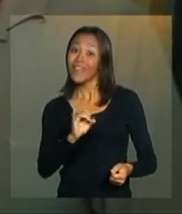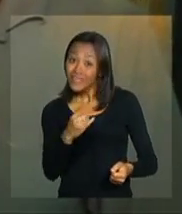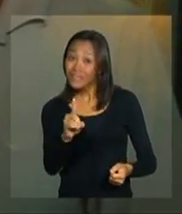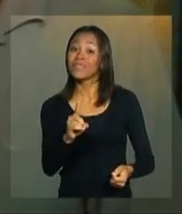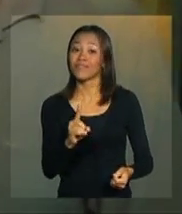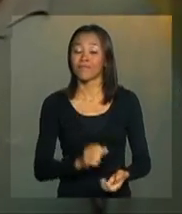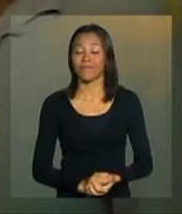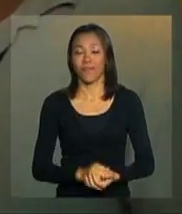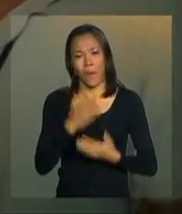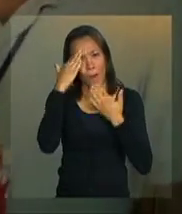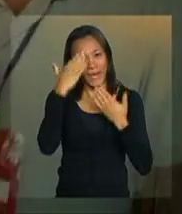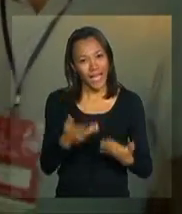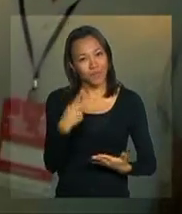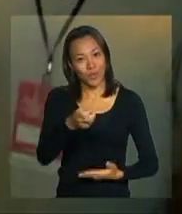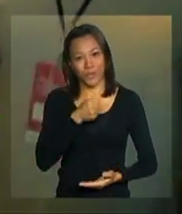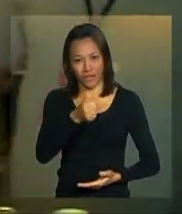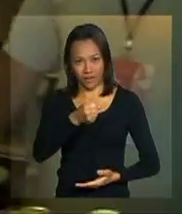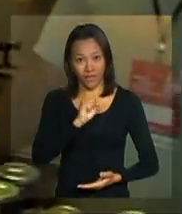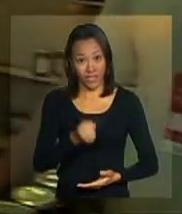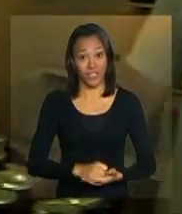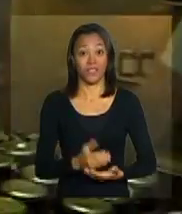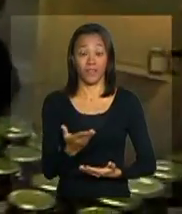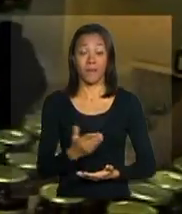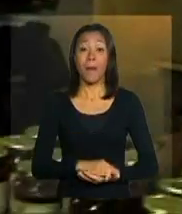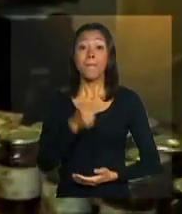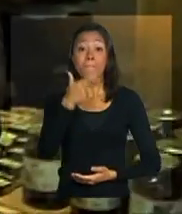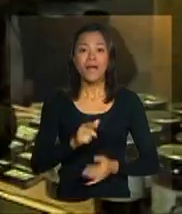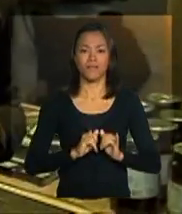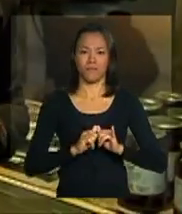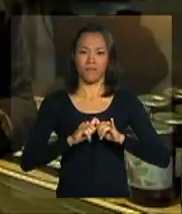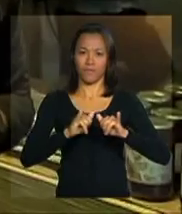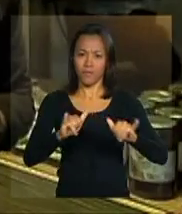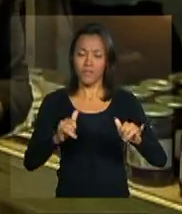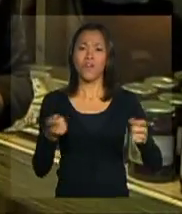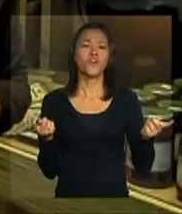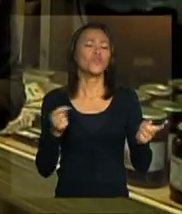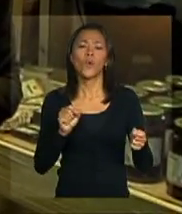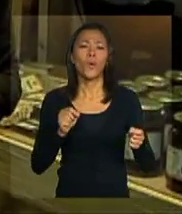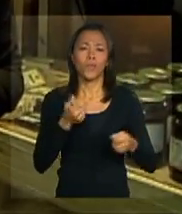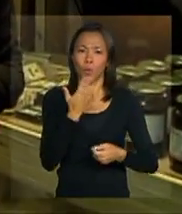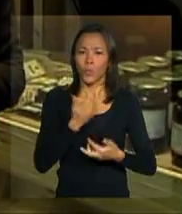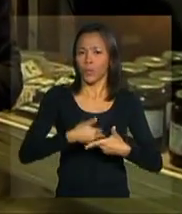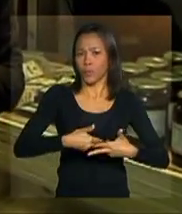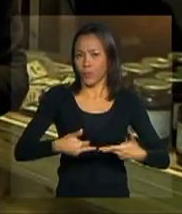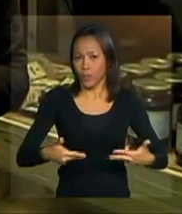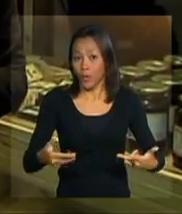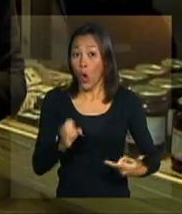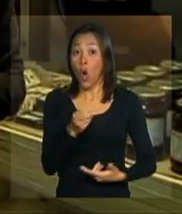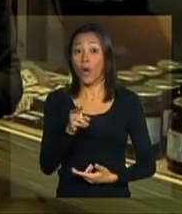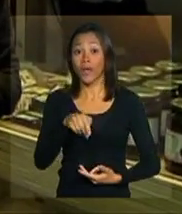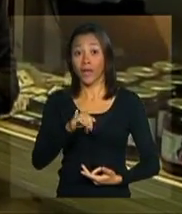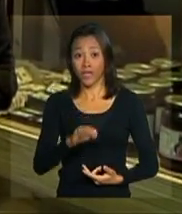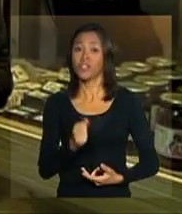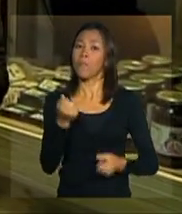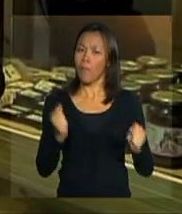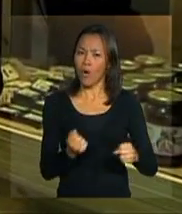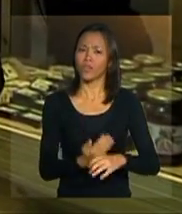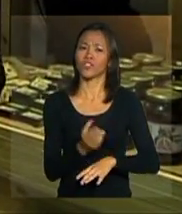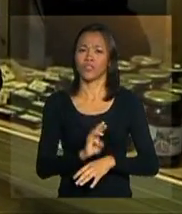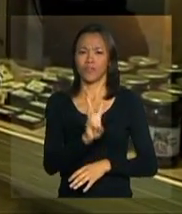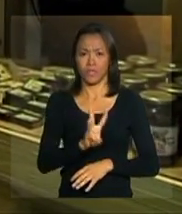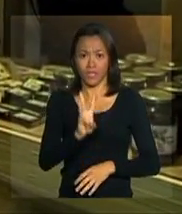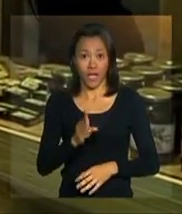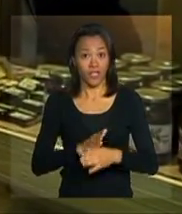juçara. Obrigada por sua entrevista, Isaías. Mais informações sobre produtos orgânicos você encontra no site do Ministério